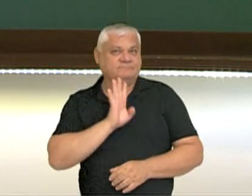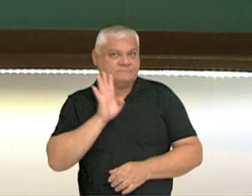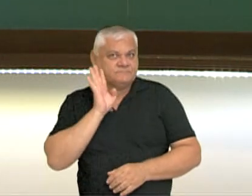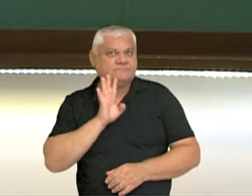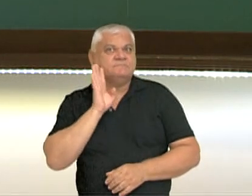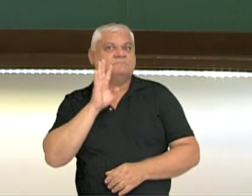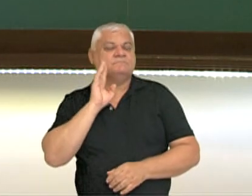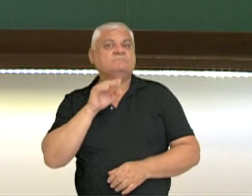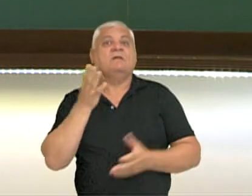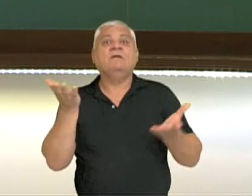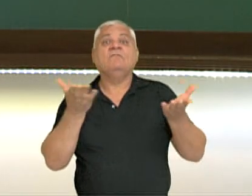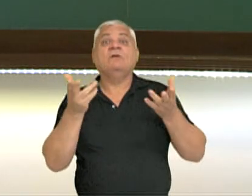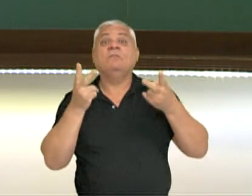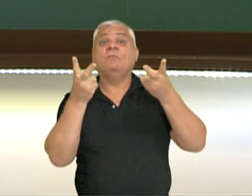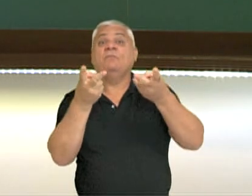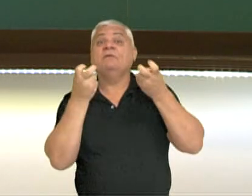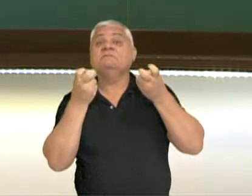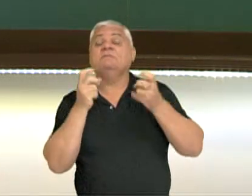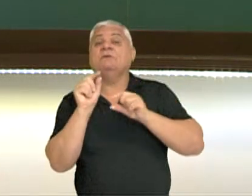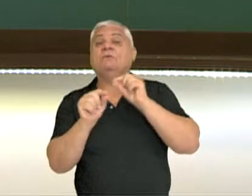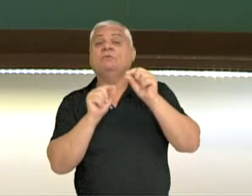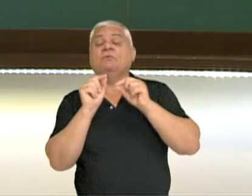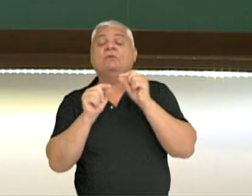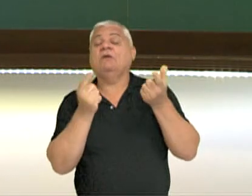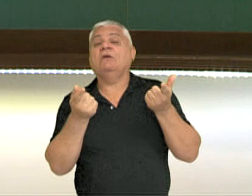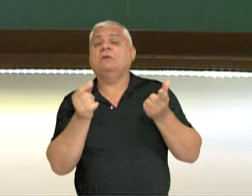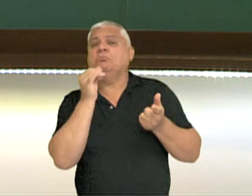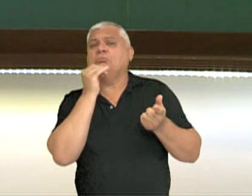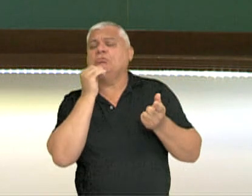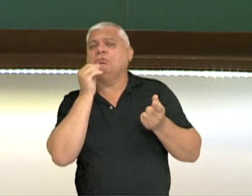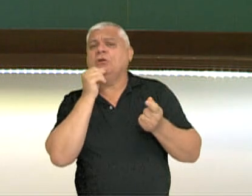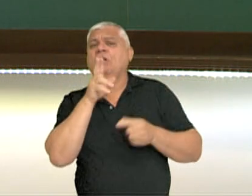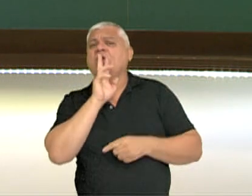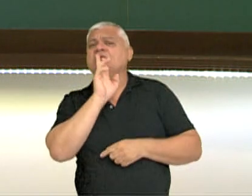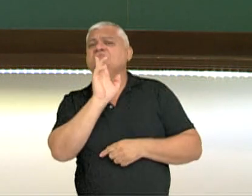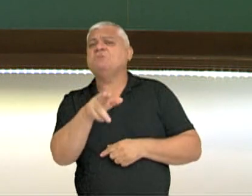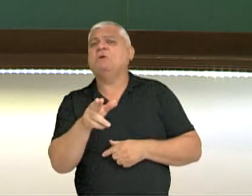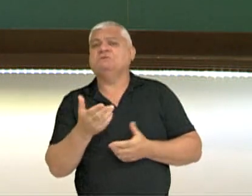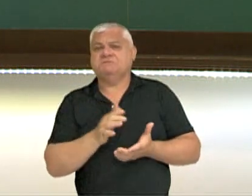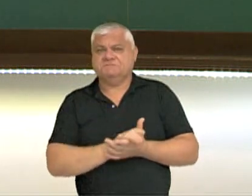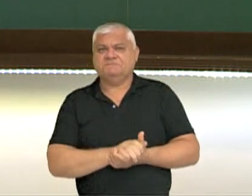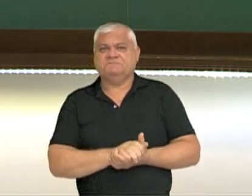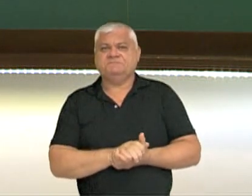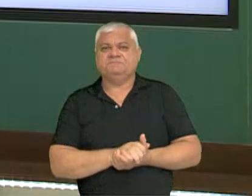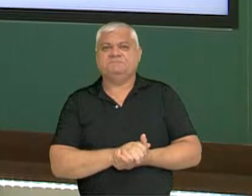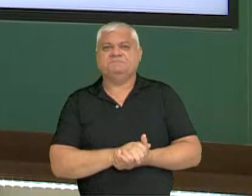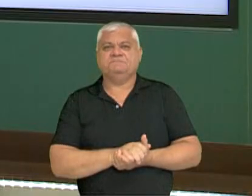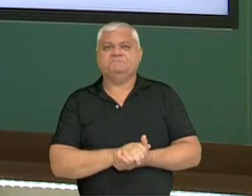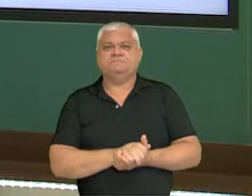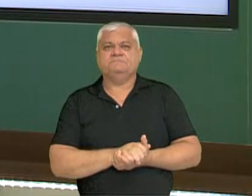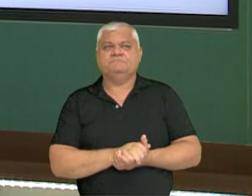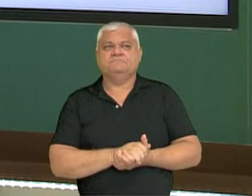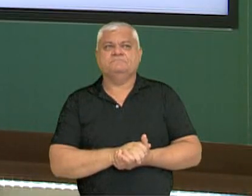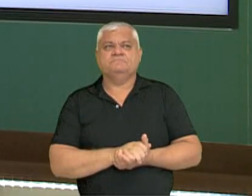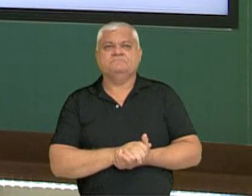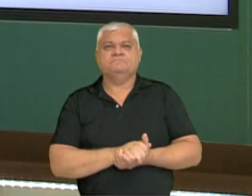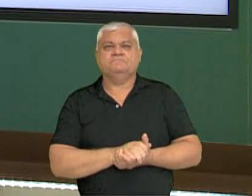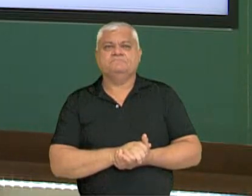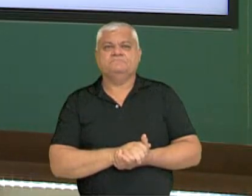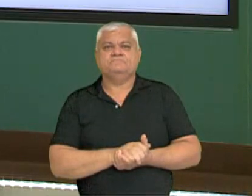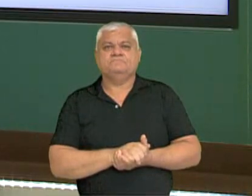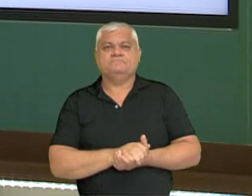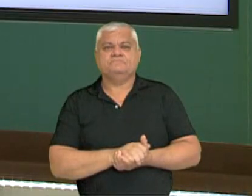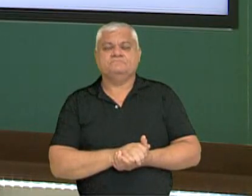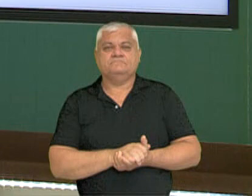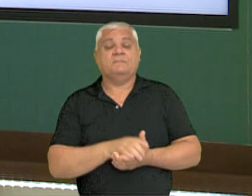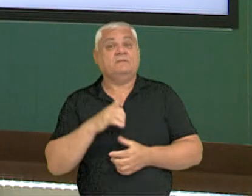Bacana. Vamos perceber então, né, qual foi a possível resposta então. Beleza? Olha lá,